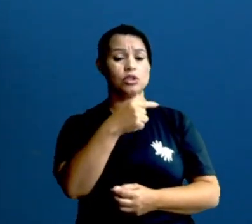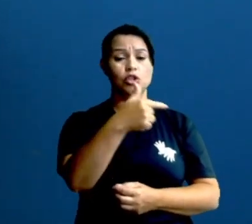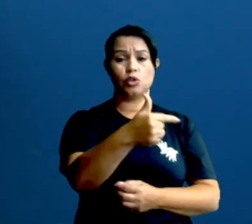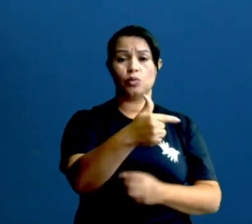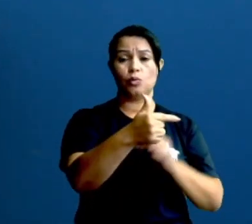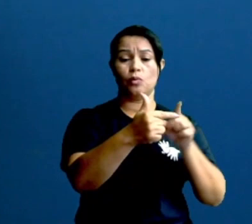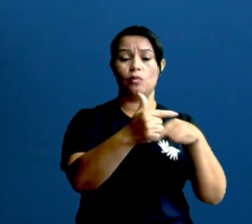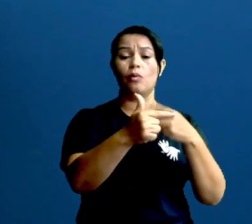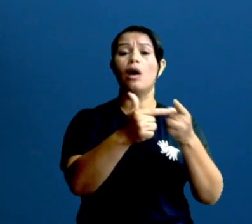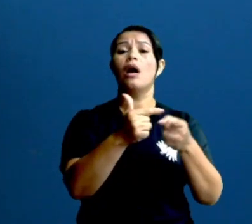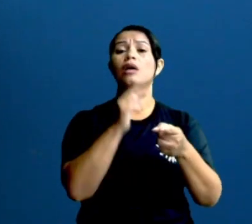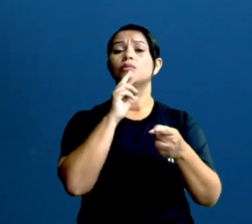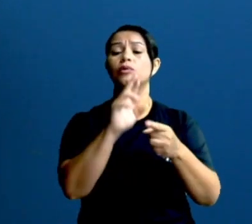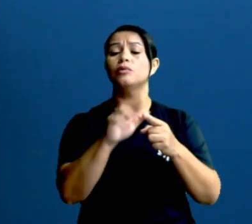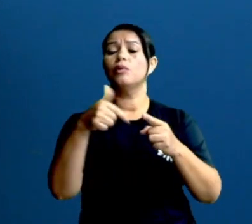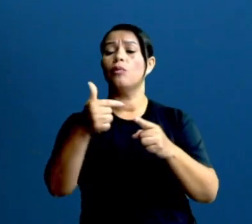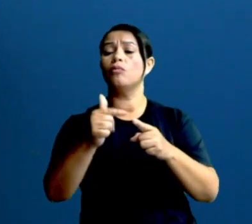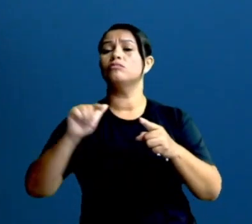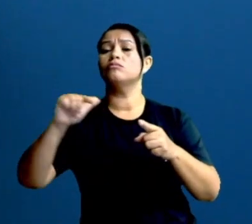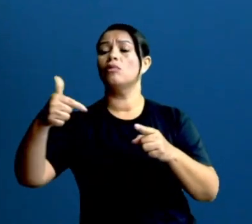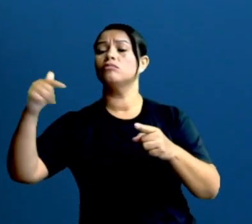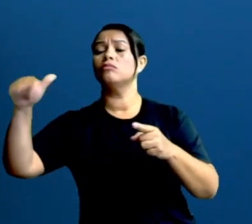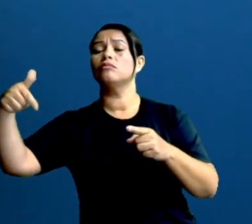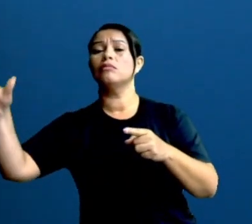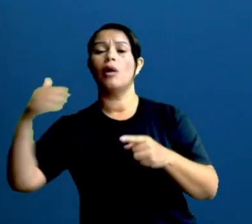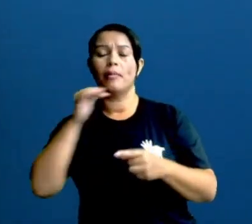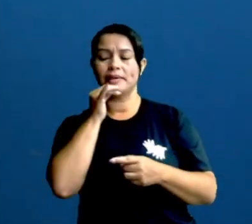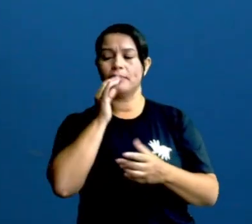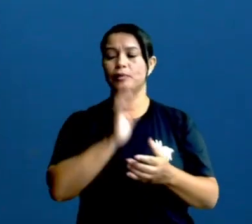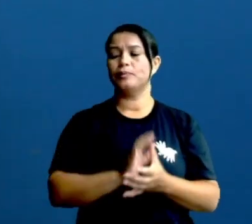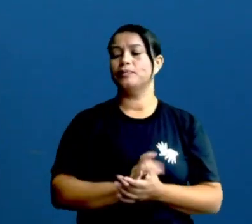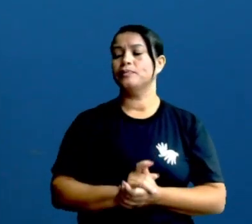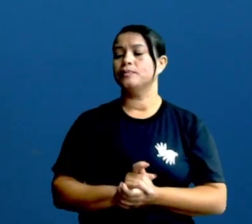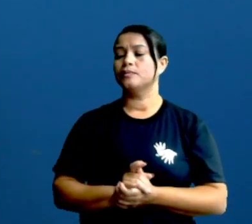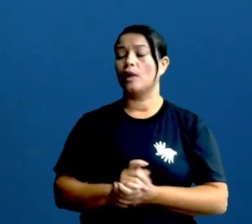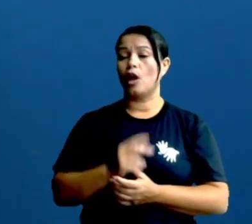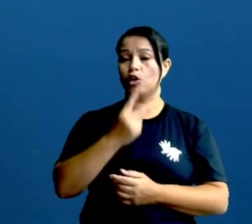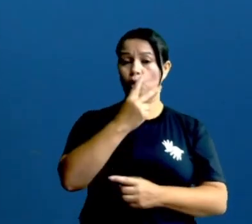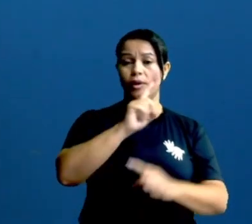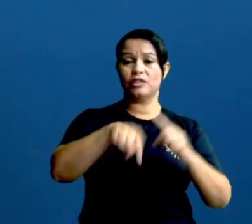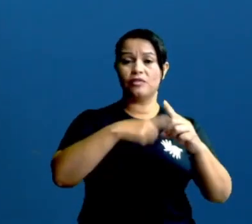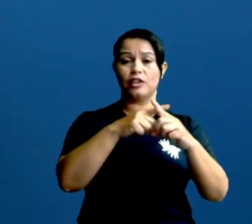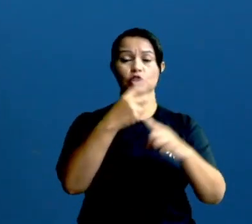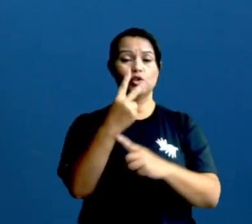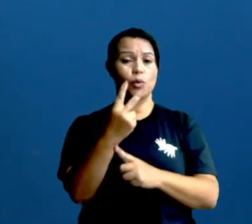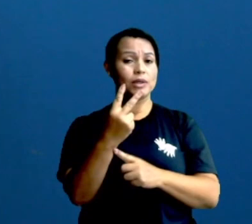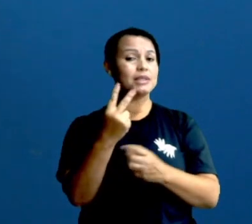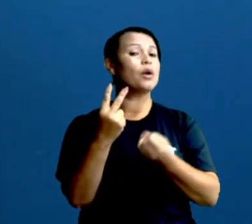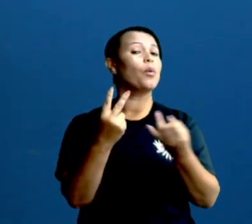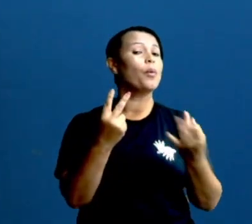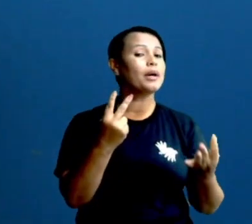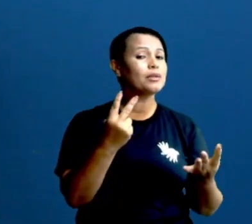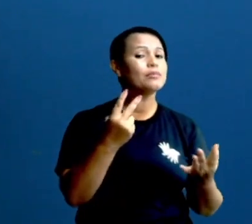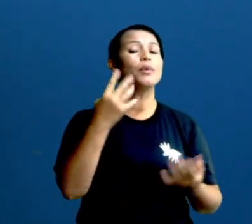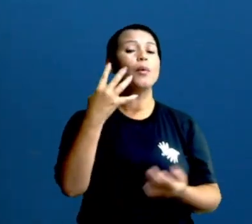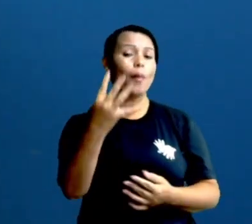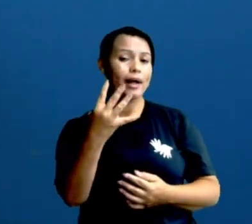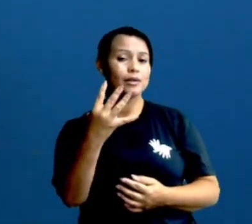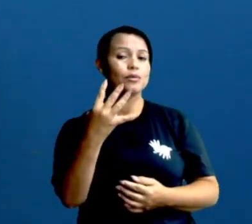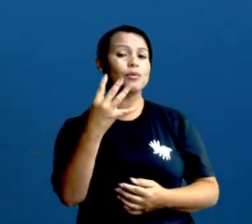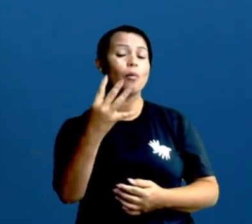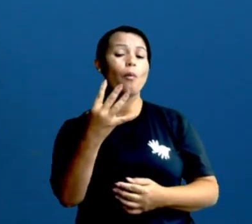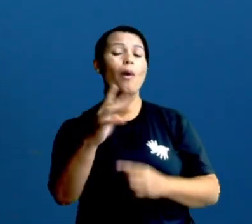vai multiplicando pelo próximo, tá certo? Assim, ó. 2 vezes 2 é quanto?